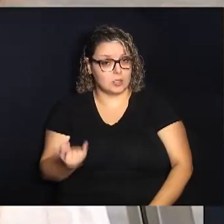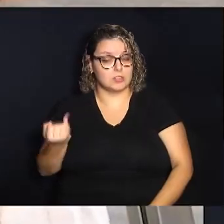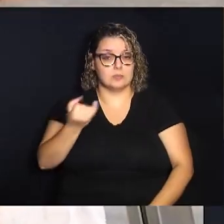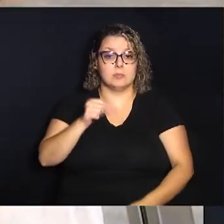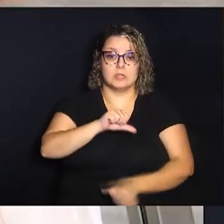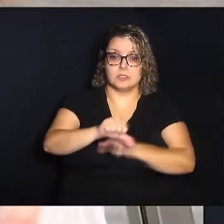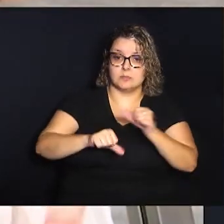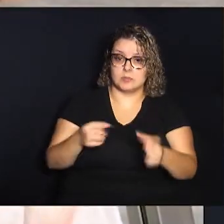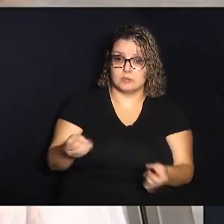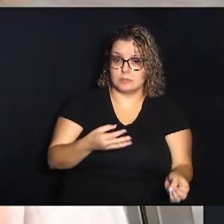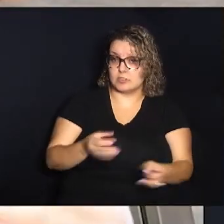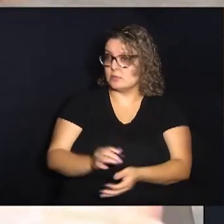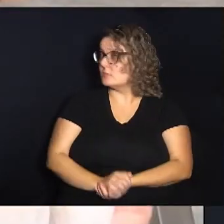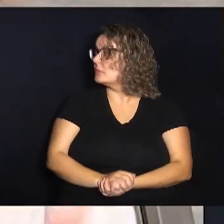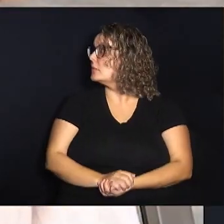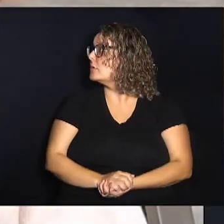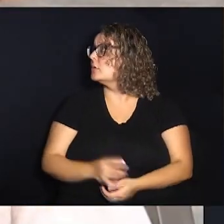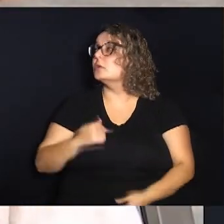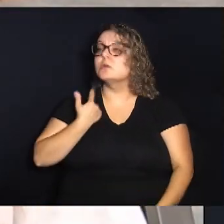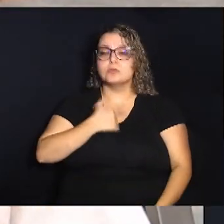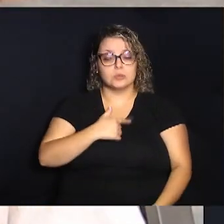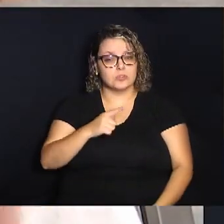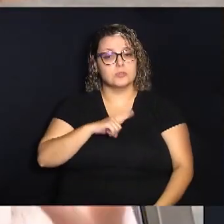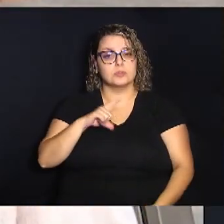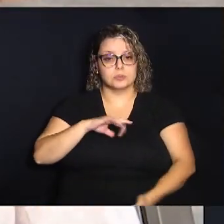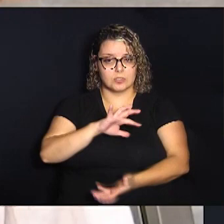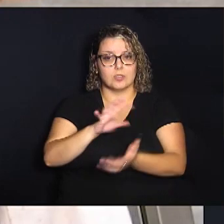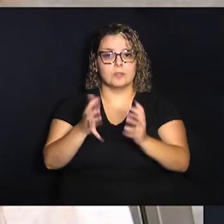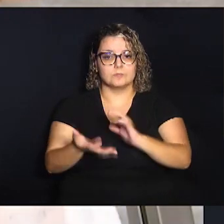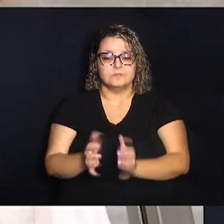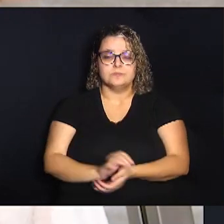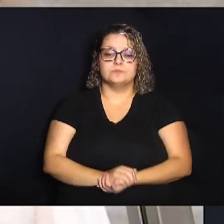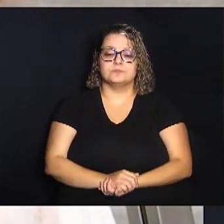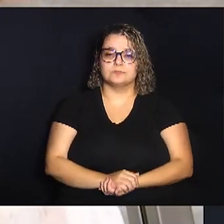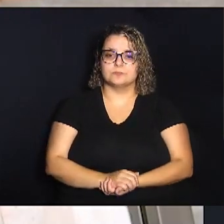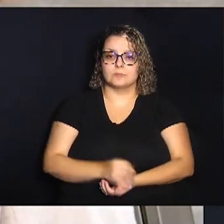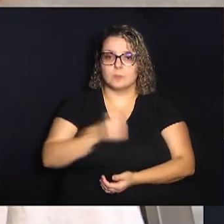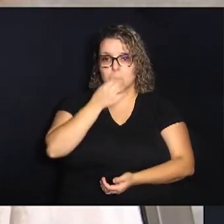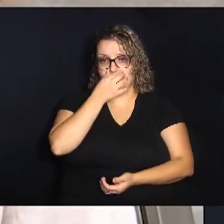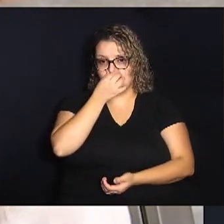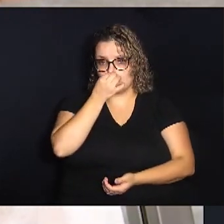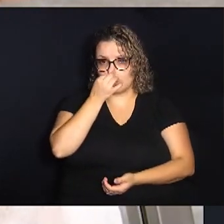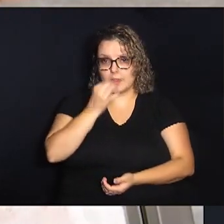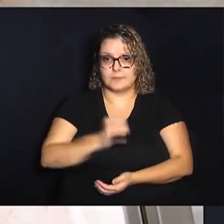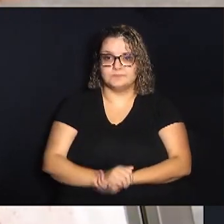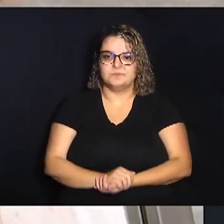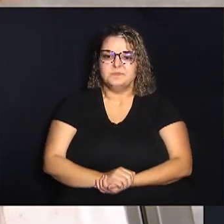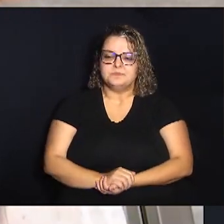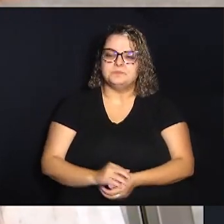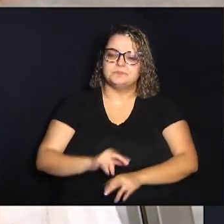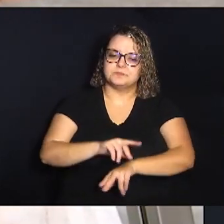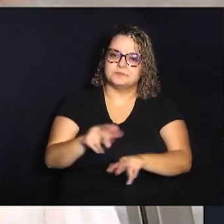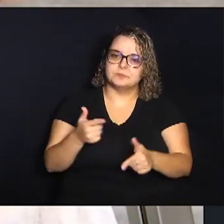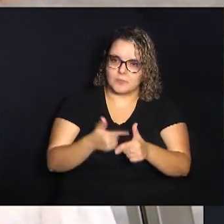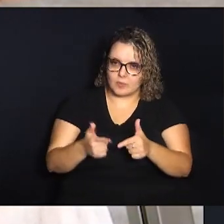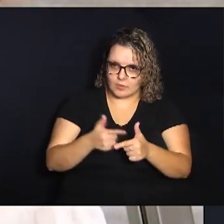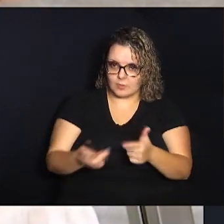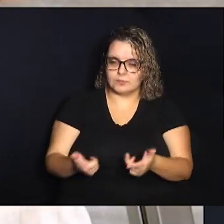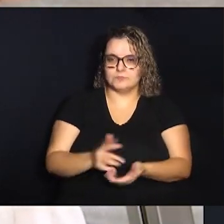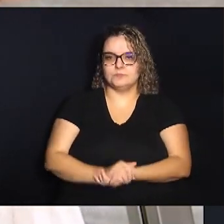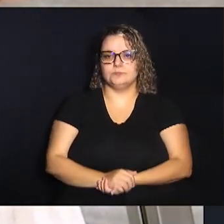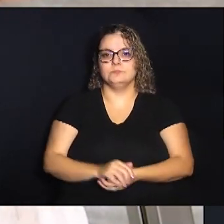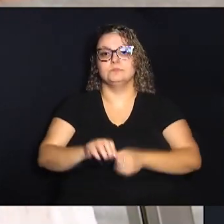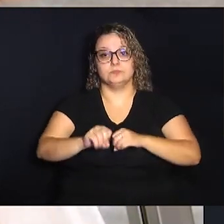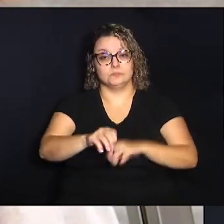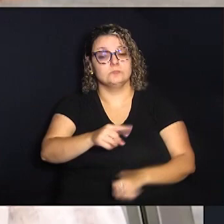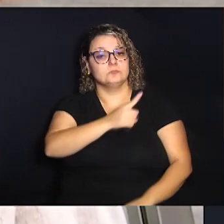recentes. Nós tivemos uma reforma, né, que causou, na verdade, muitos problemas para o ensino